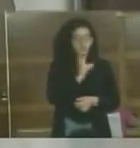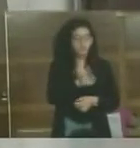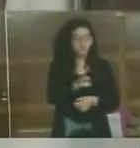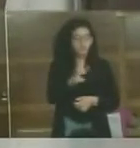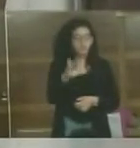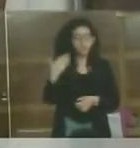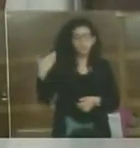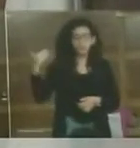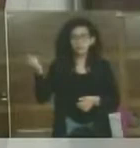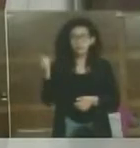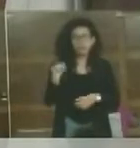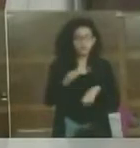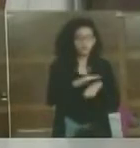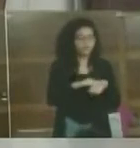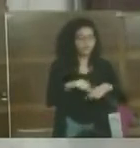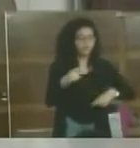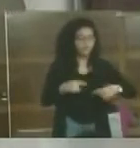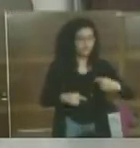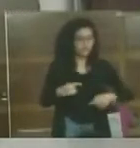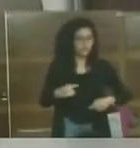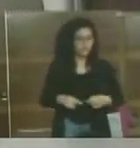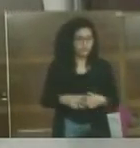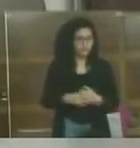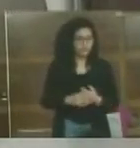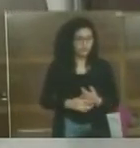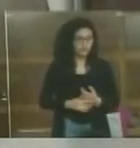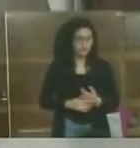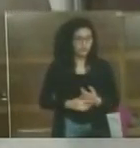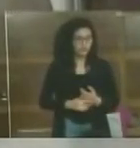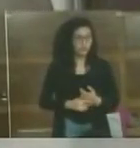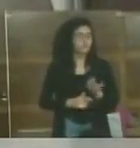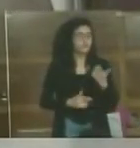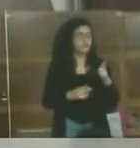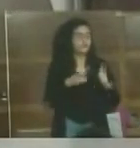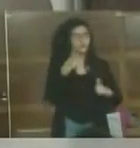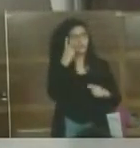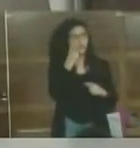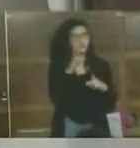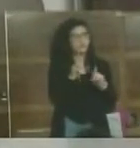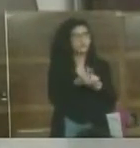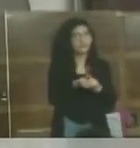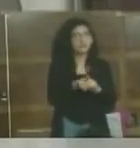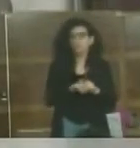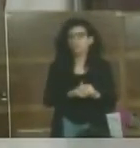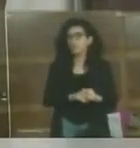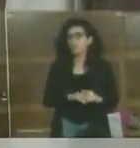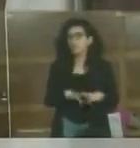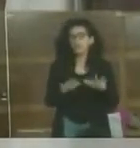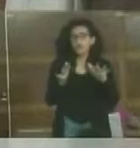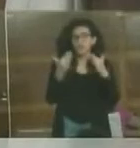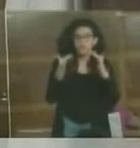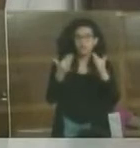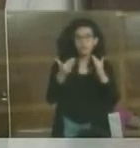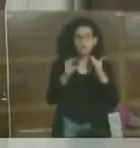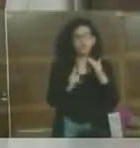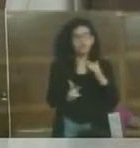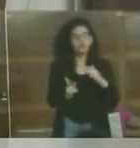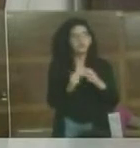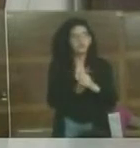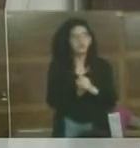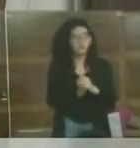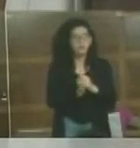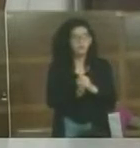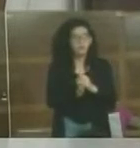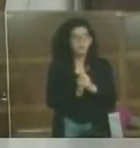me procurado para nós discutirmos isso, os demais vereadores também têm se atentado para isso. Então,